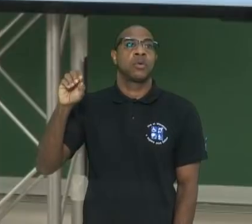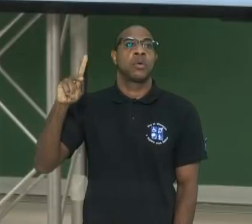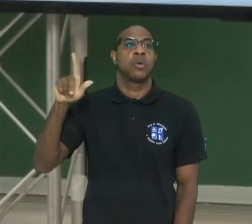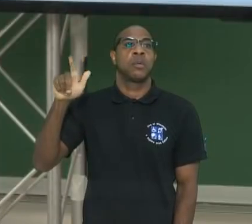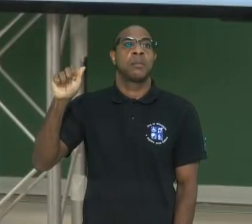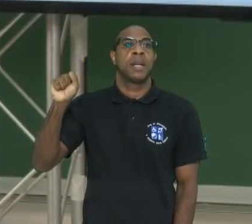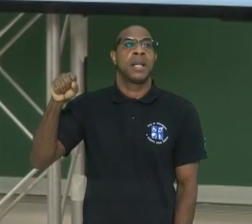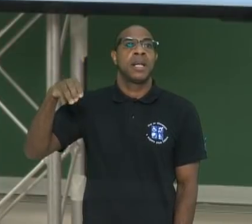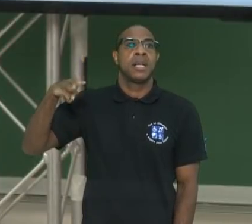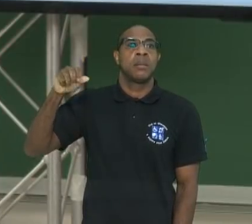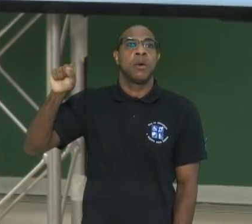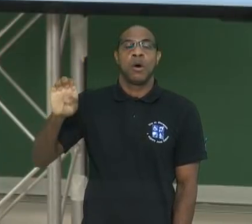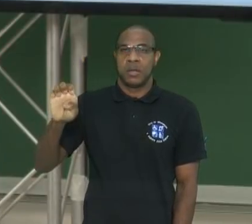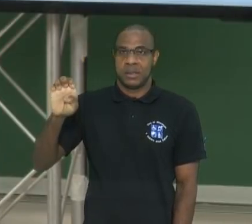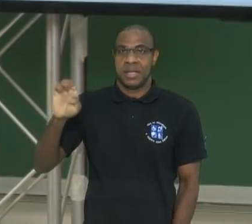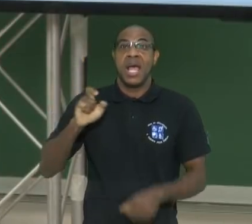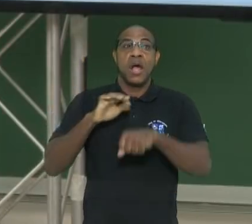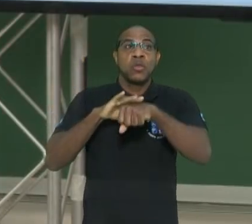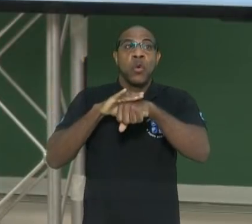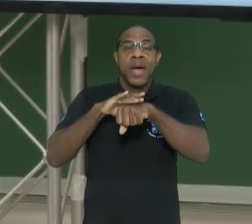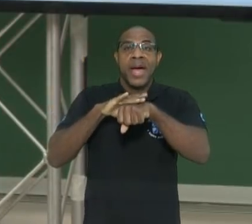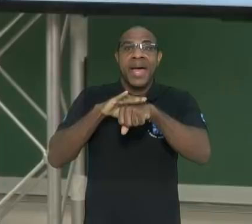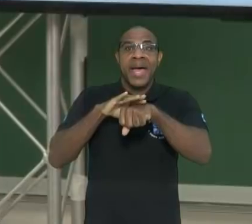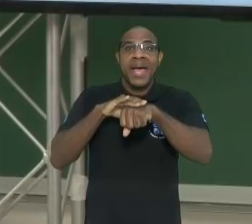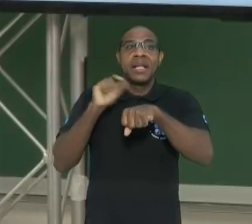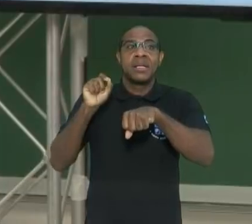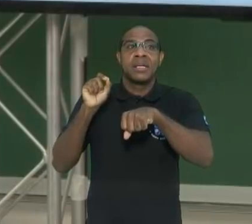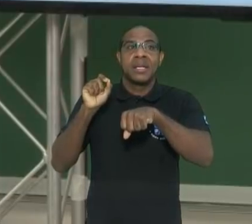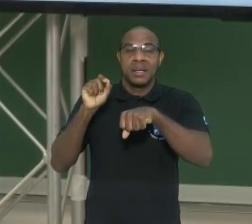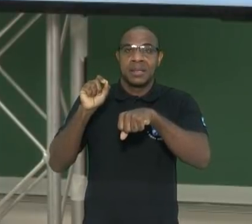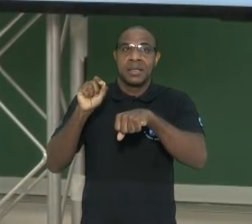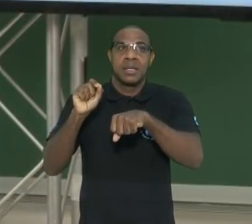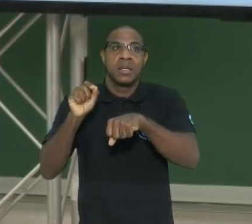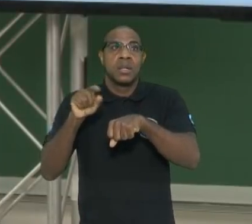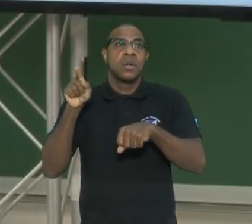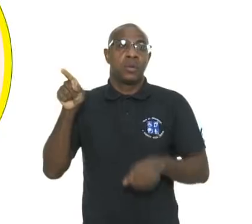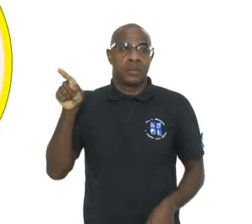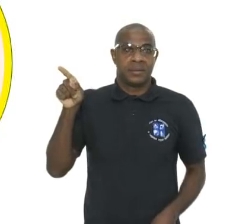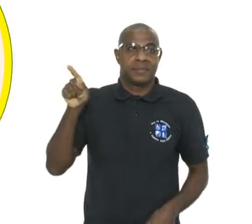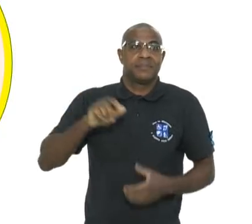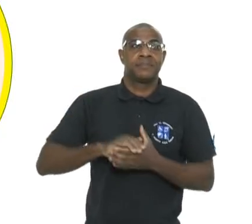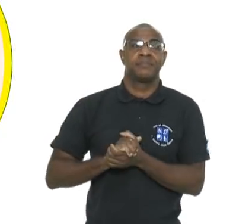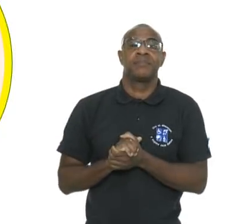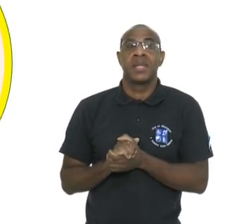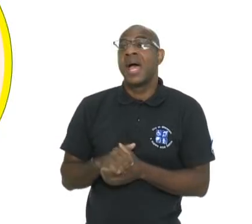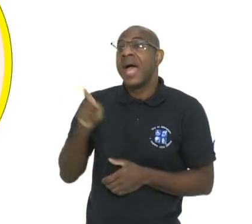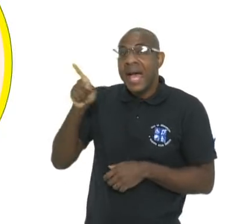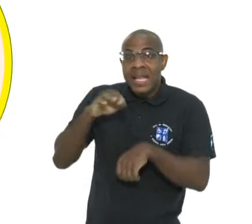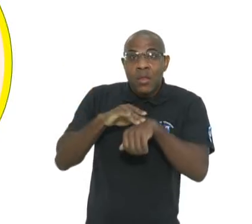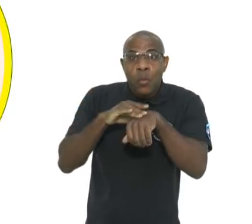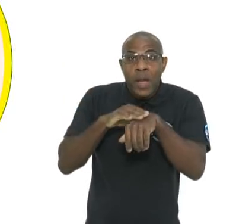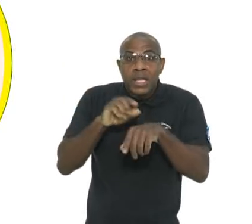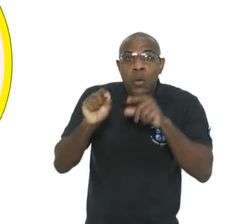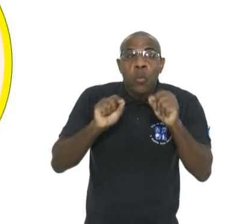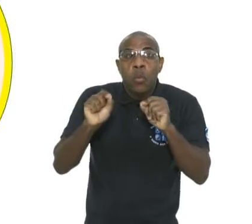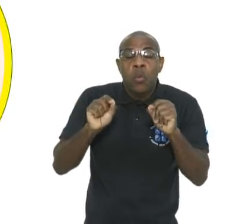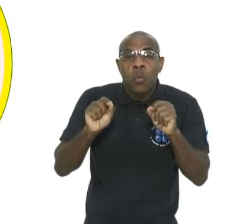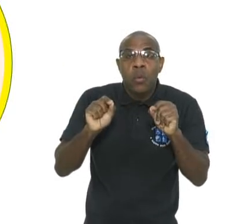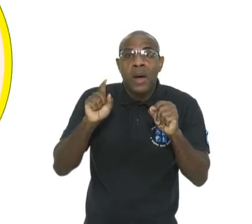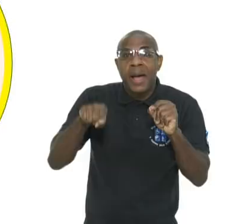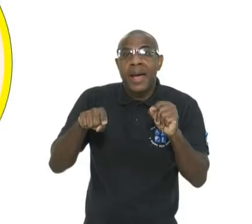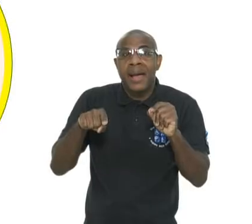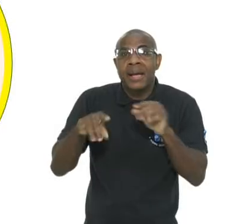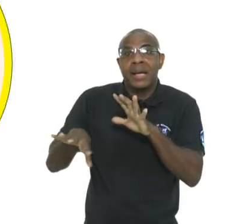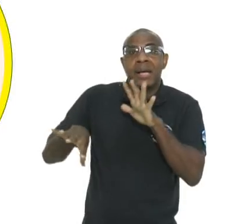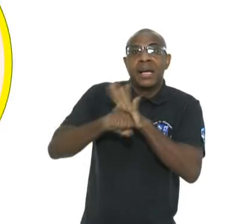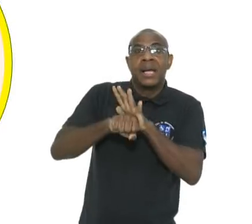doença causada pelo protozoário Toxoplasma gondii. Essa doença, ela é